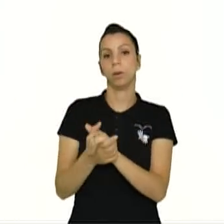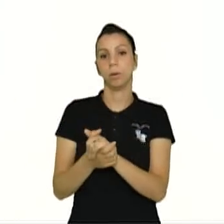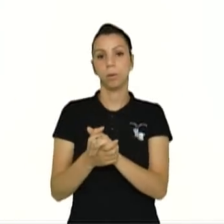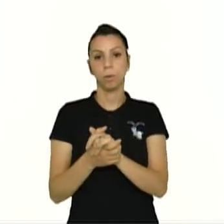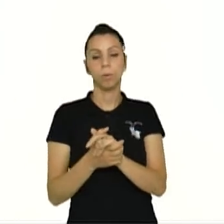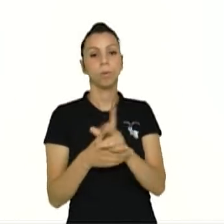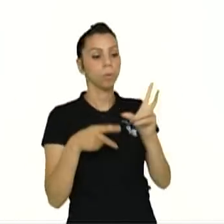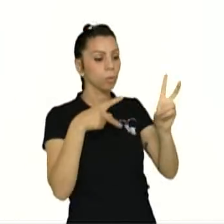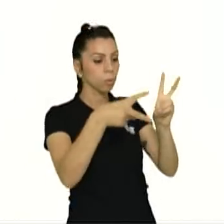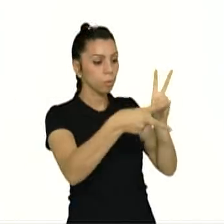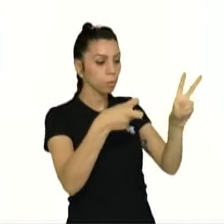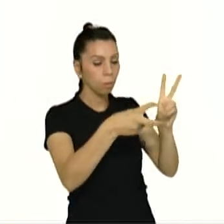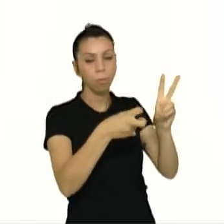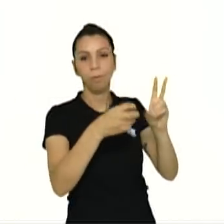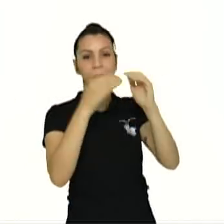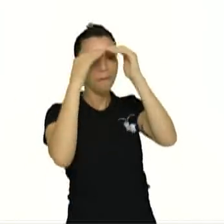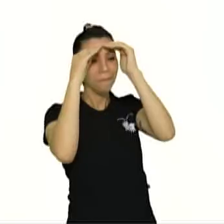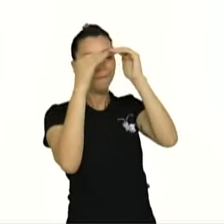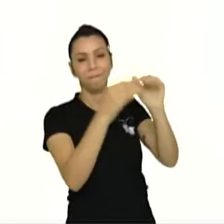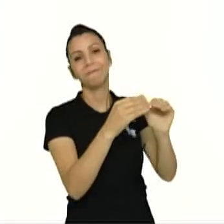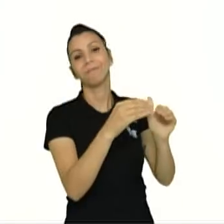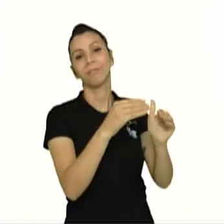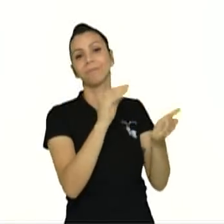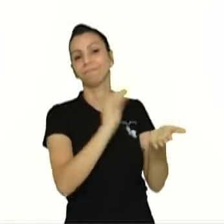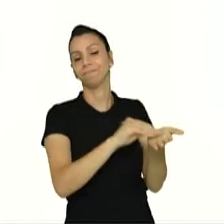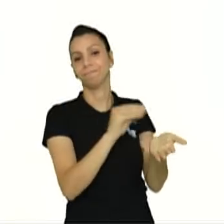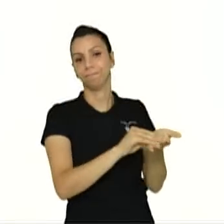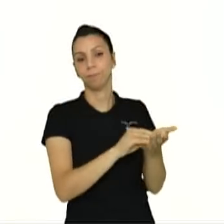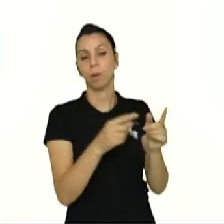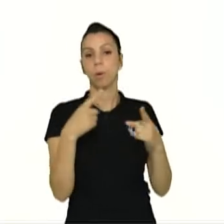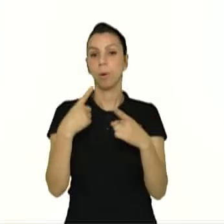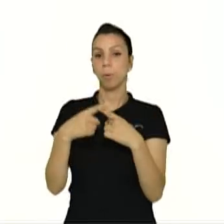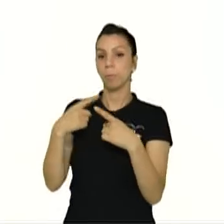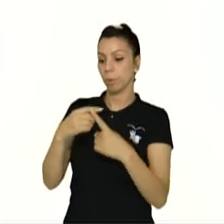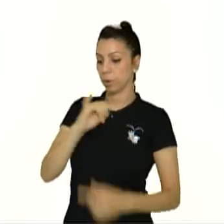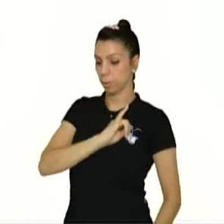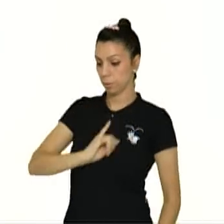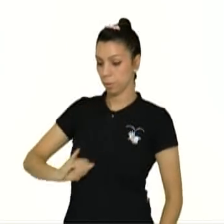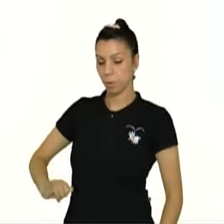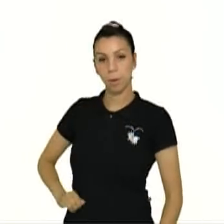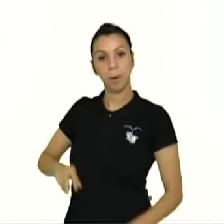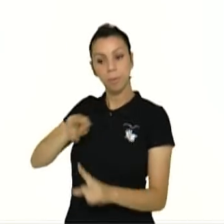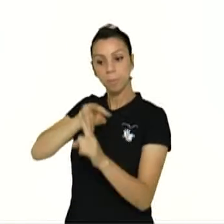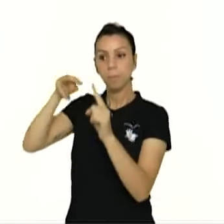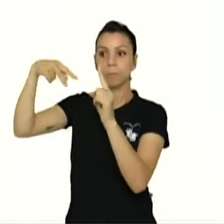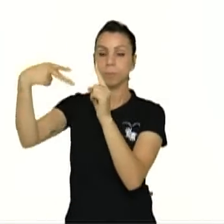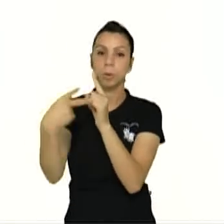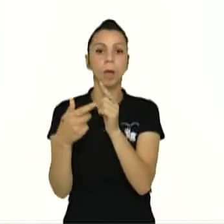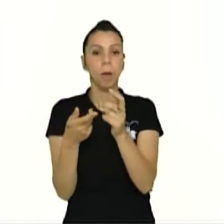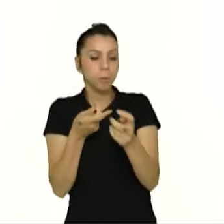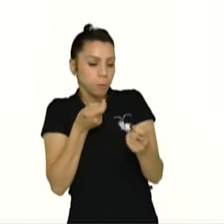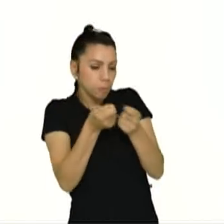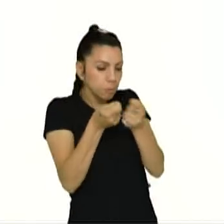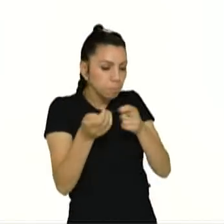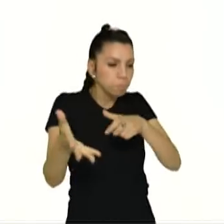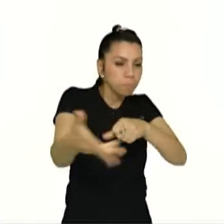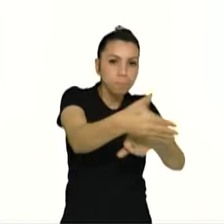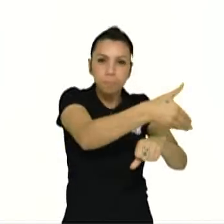originários não foram respeitados. Por quê? A visão do governo imperial era uma visão de domínio,